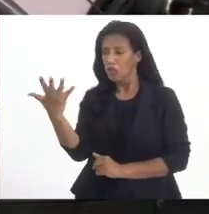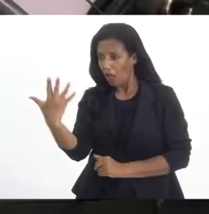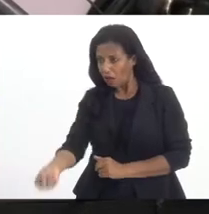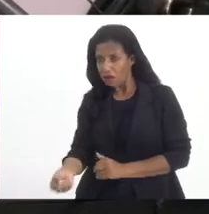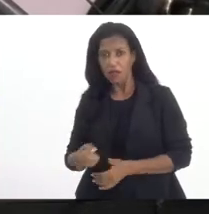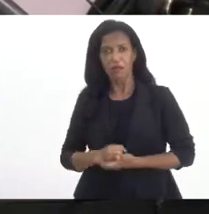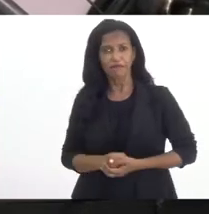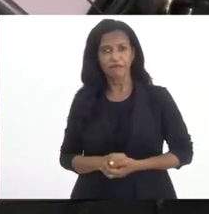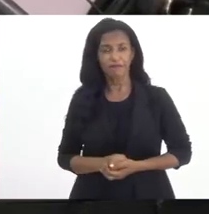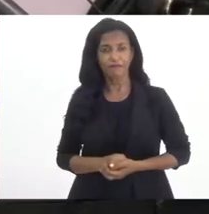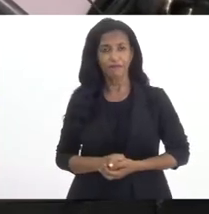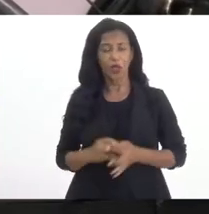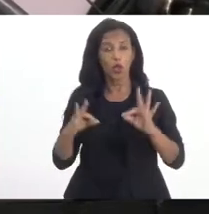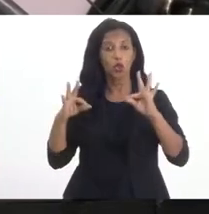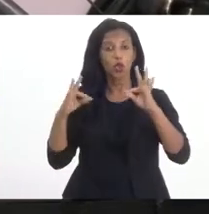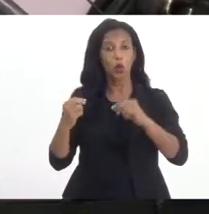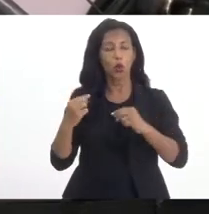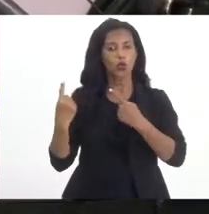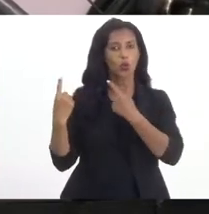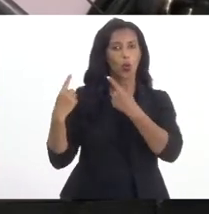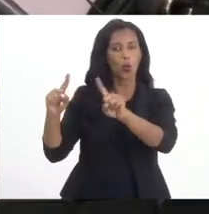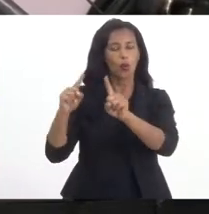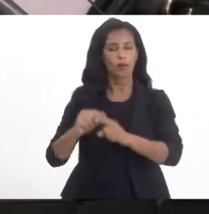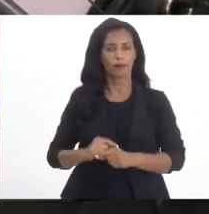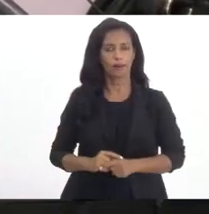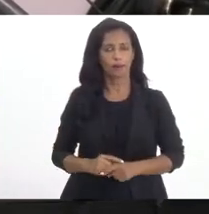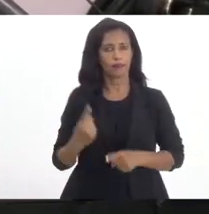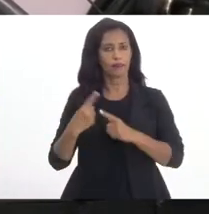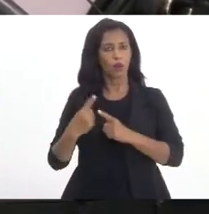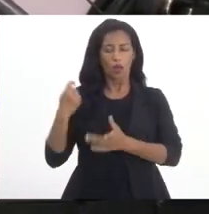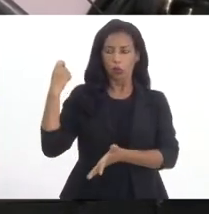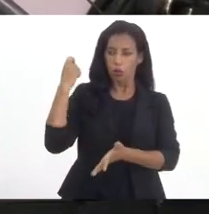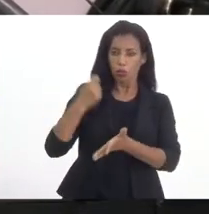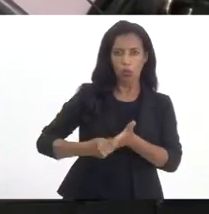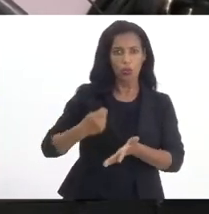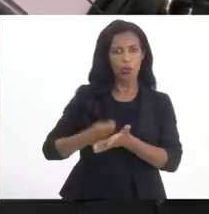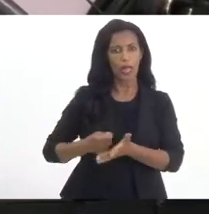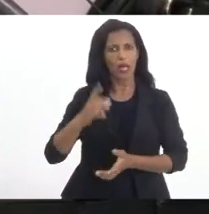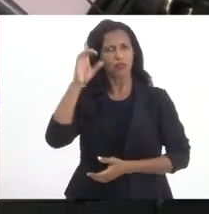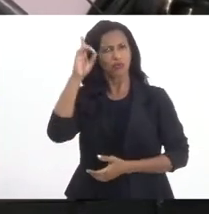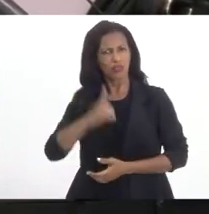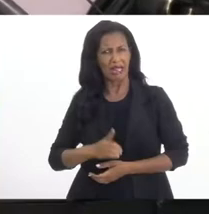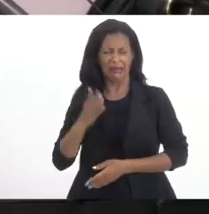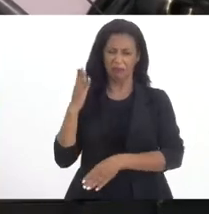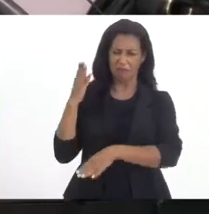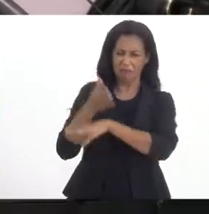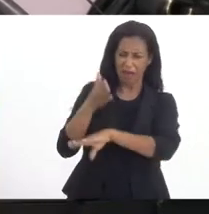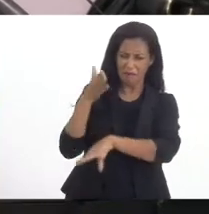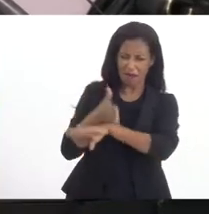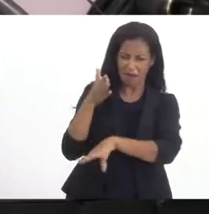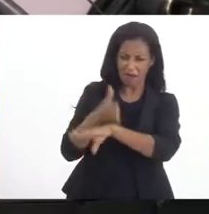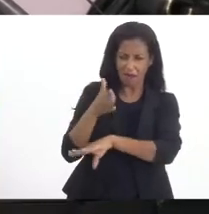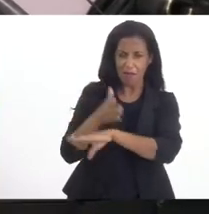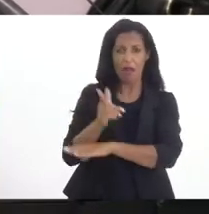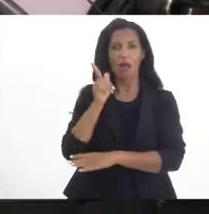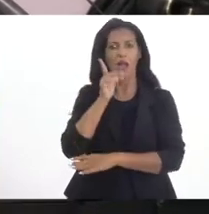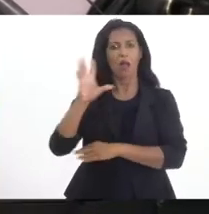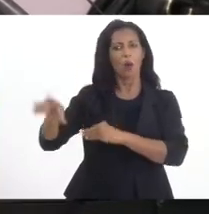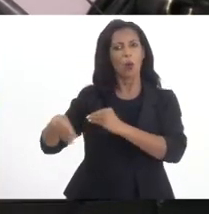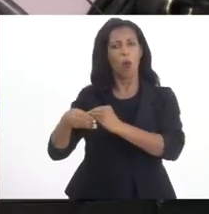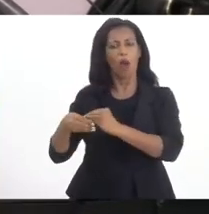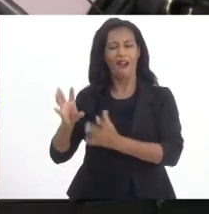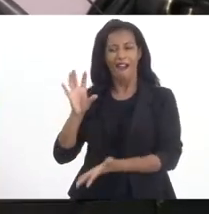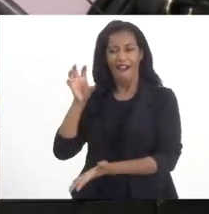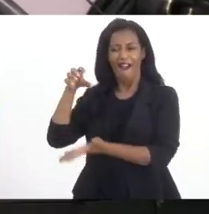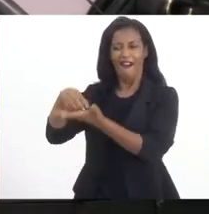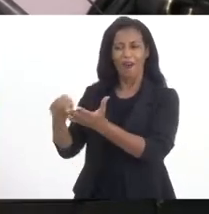favor. Todos são contra, porque lutaram direto e indiretamente para que fosse implementado a UESO na